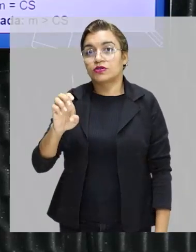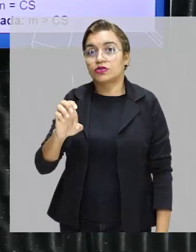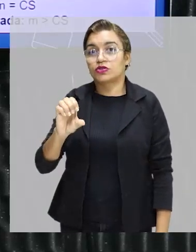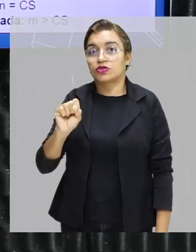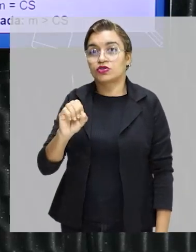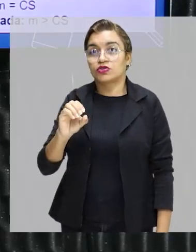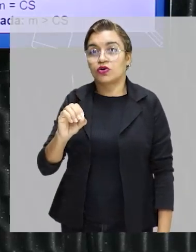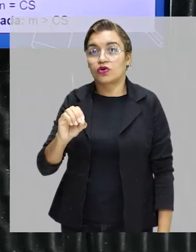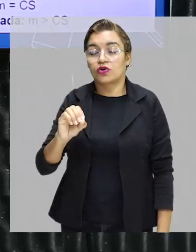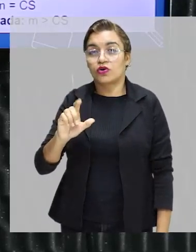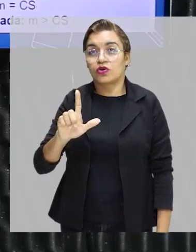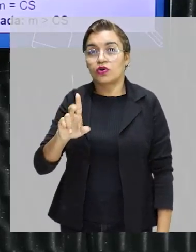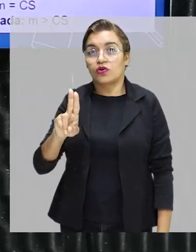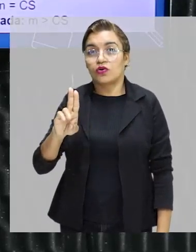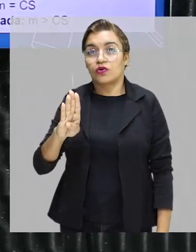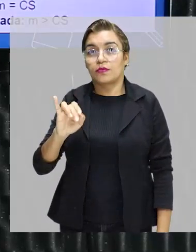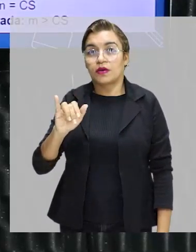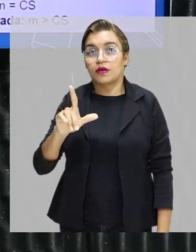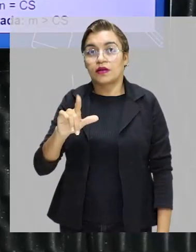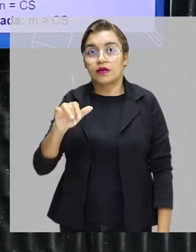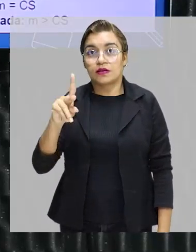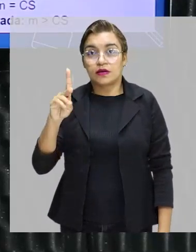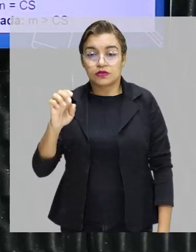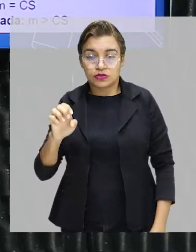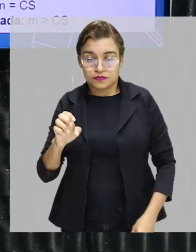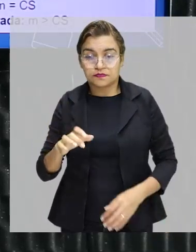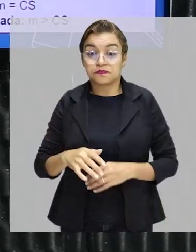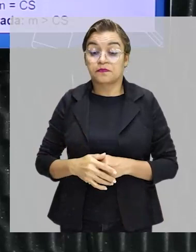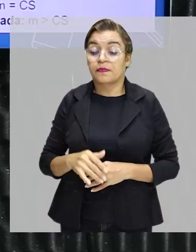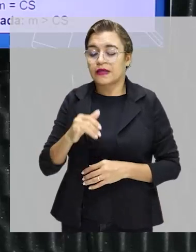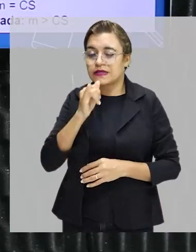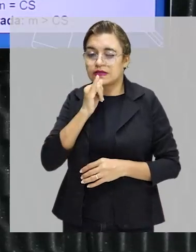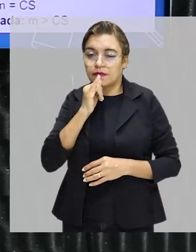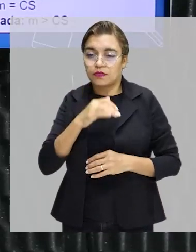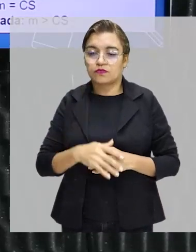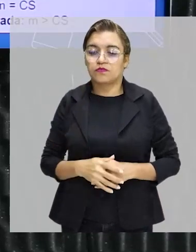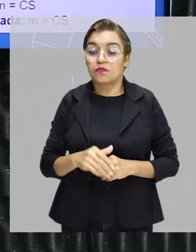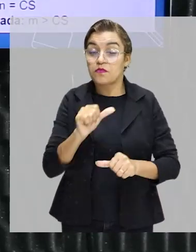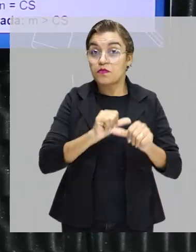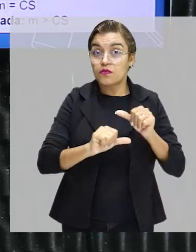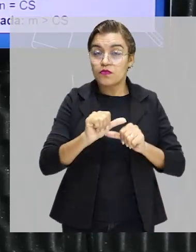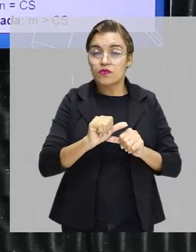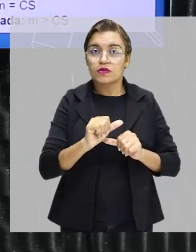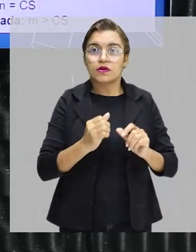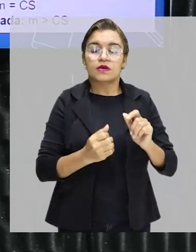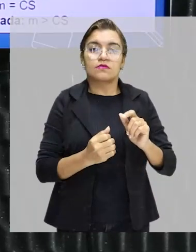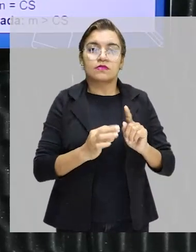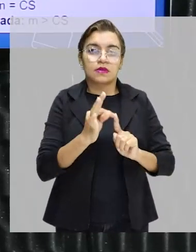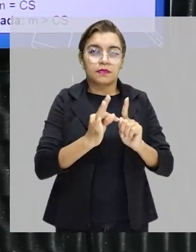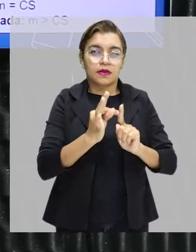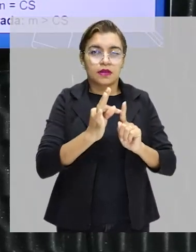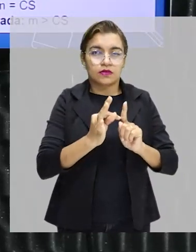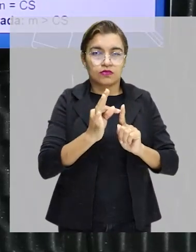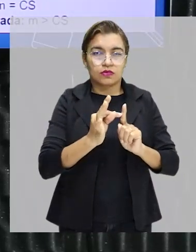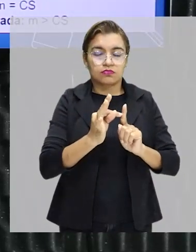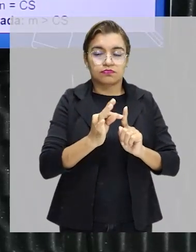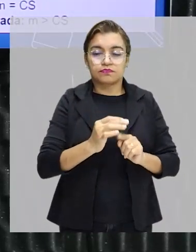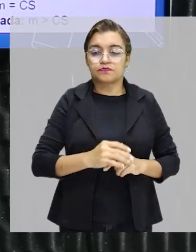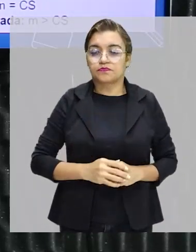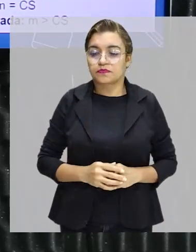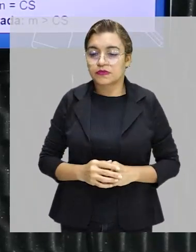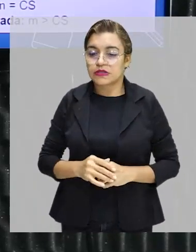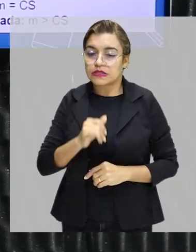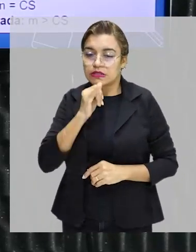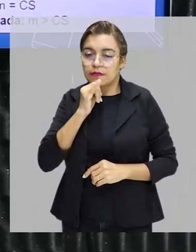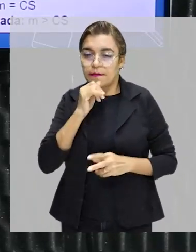essa mistura, né, a uma determinada temperatura. Vamos sair de 25 para 50 graus Celsius, por exemplo. E aí eu vou